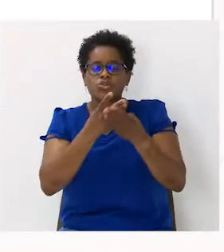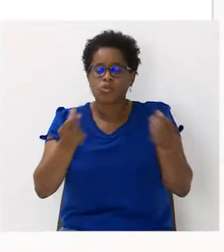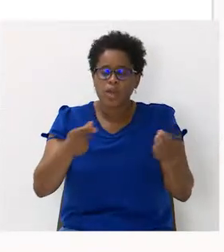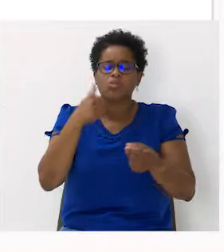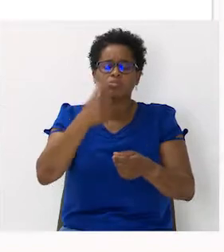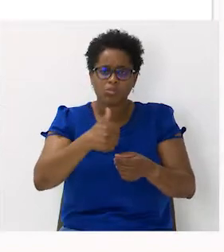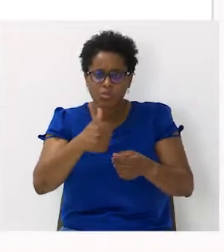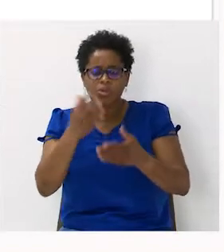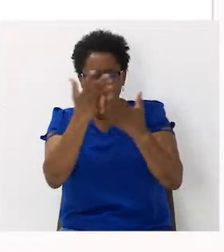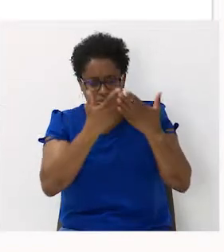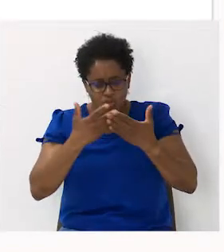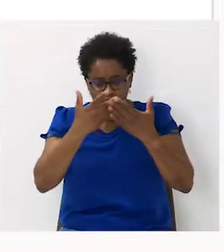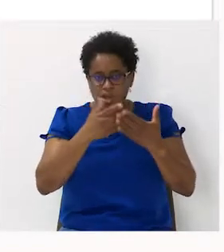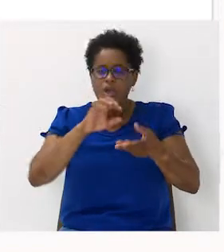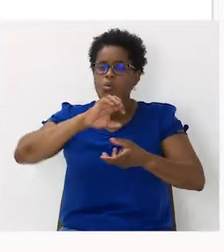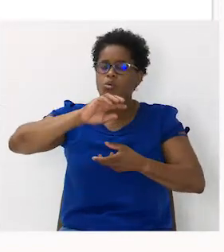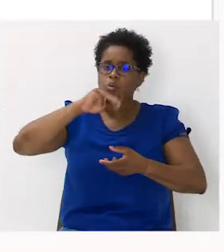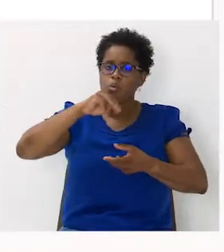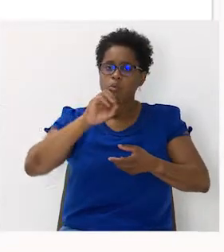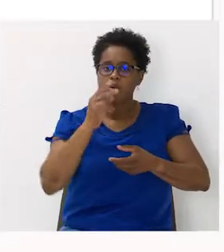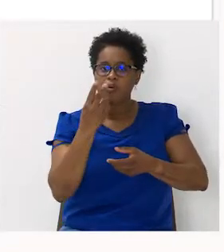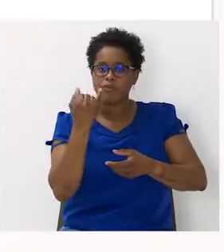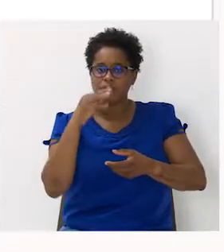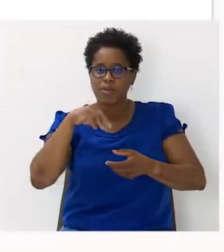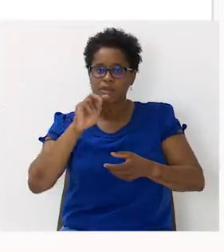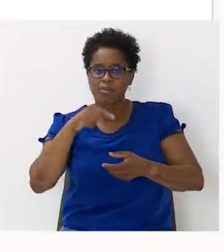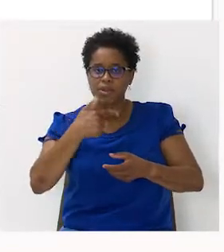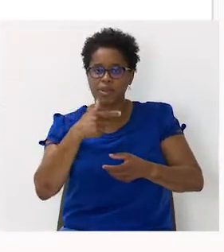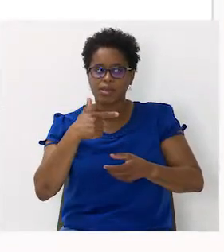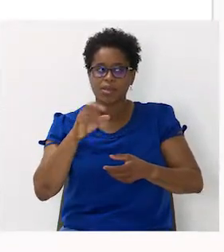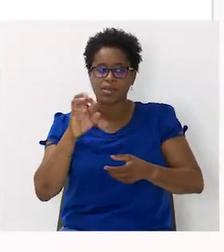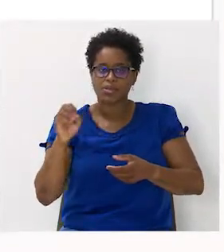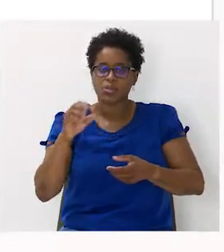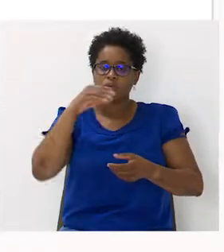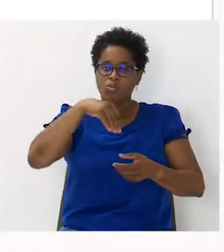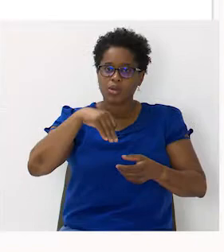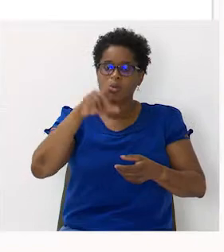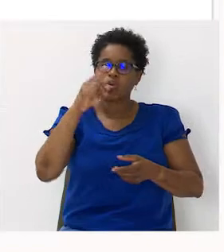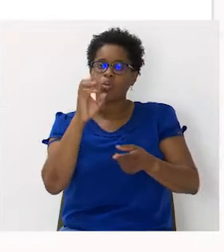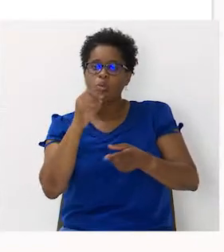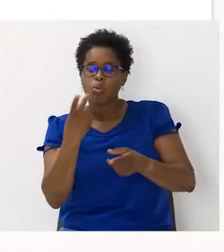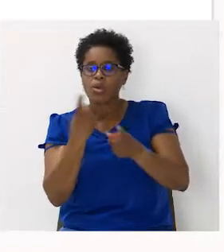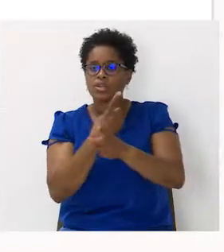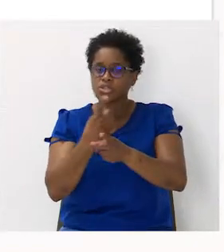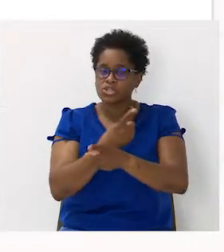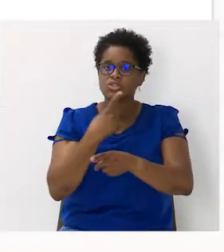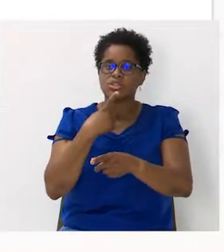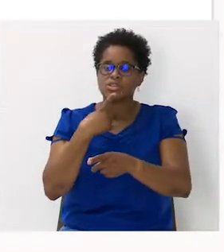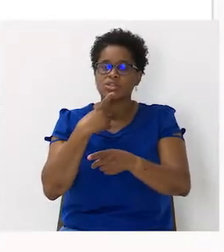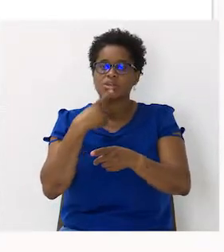estudar os movimentos, propriedades também ou características, entender a operação de